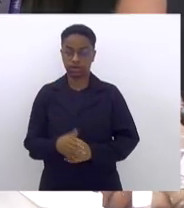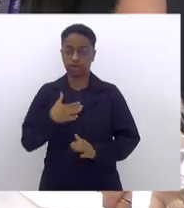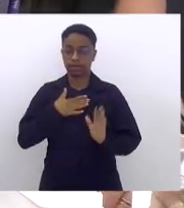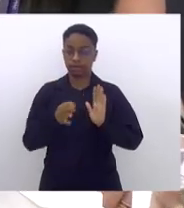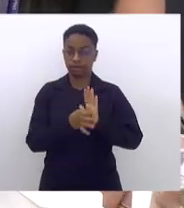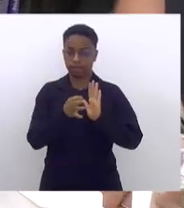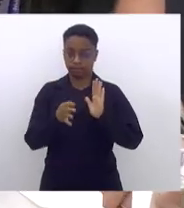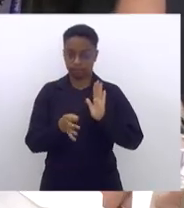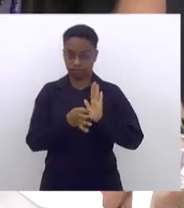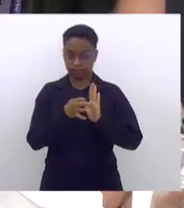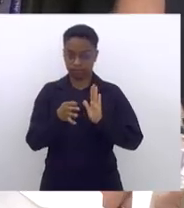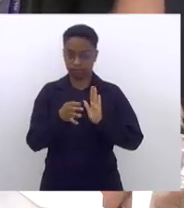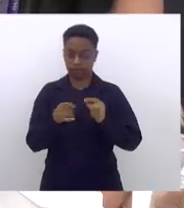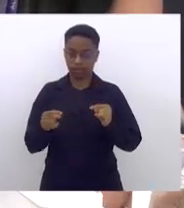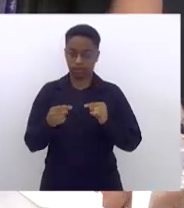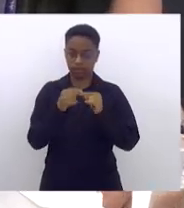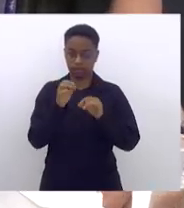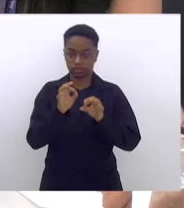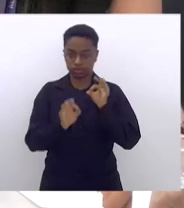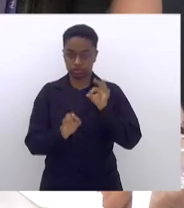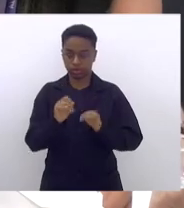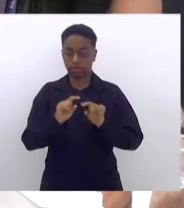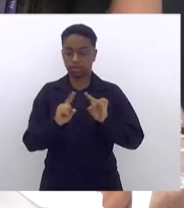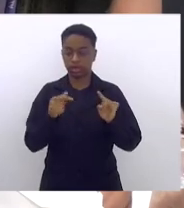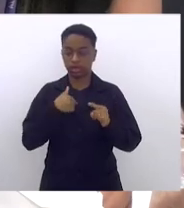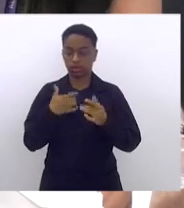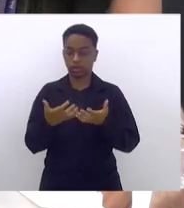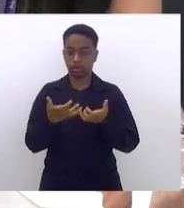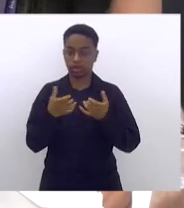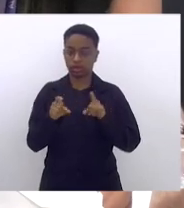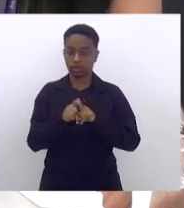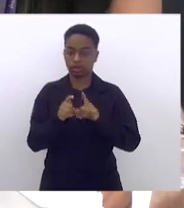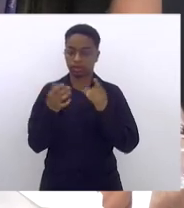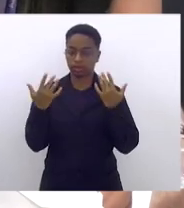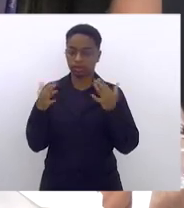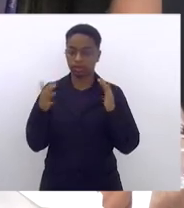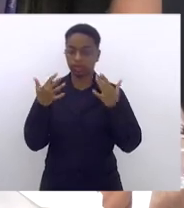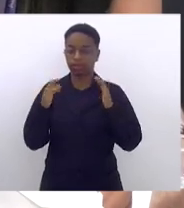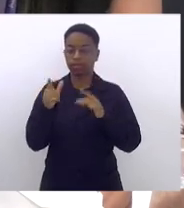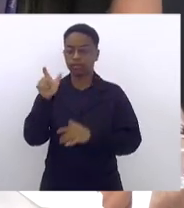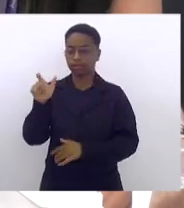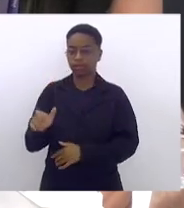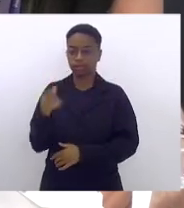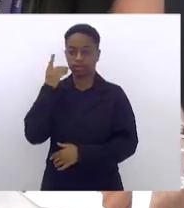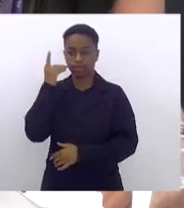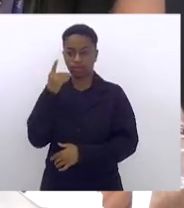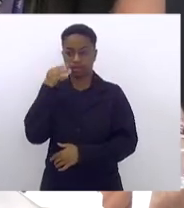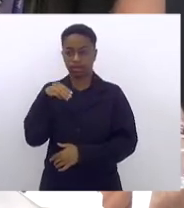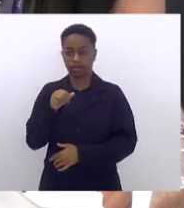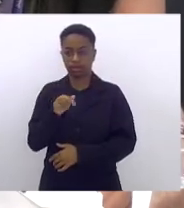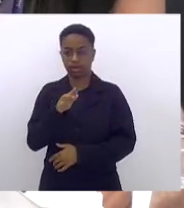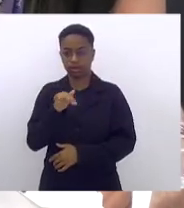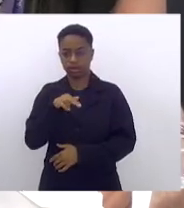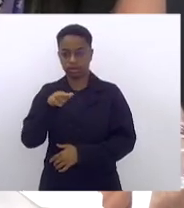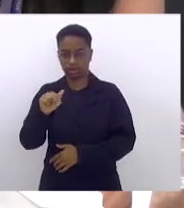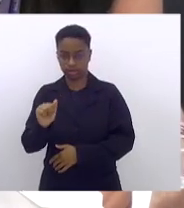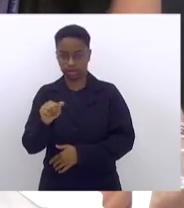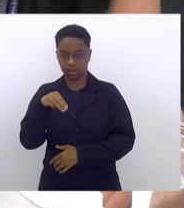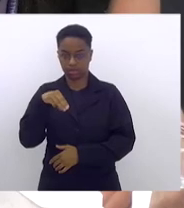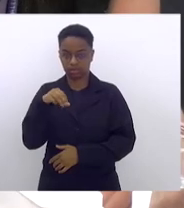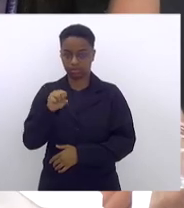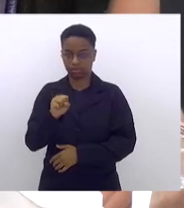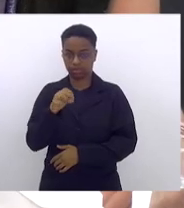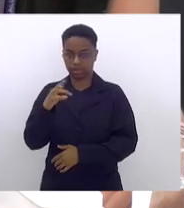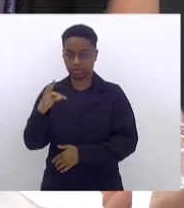parecer é pela juridicidade, presidente, mas eu também gostaria de parabenizar a autora, a deputada Marina do MST,